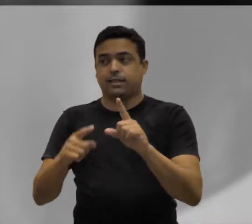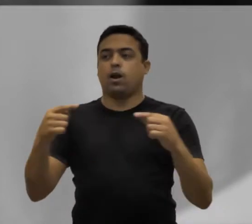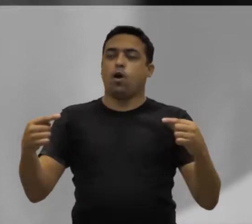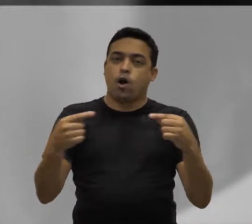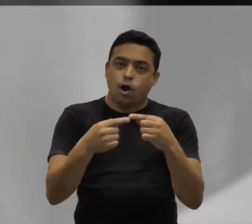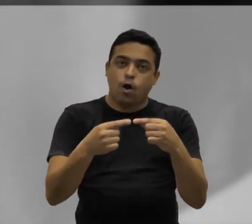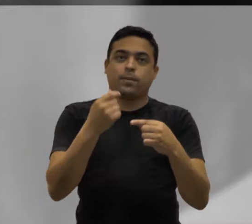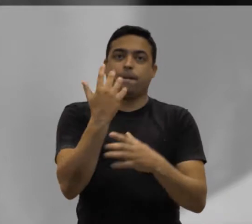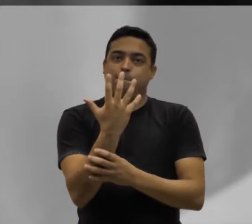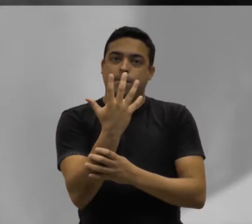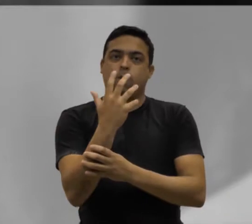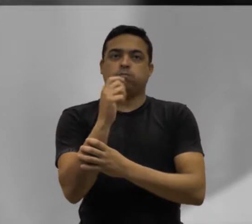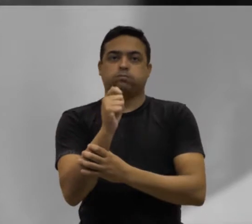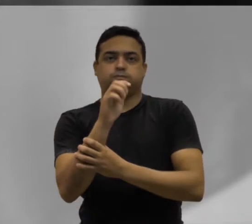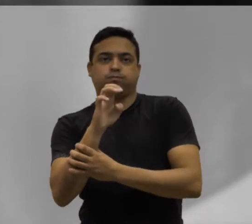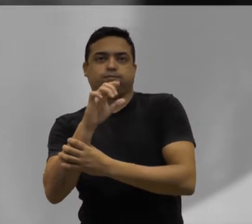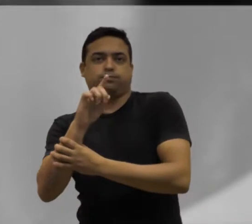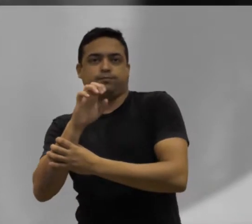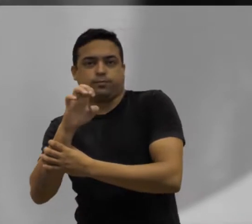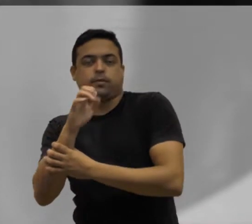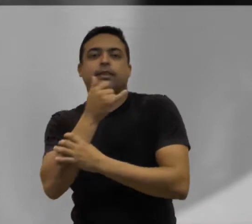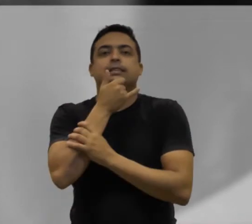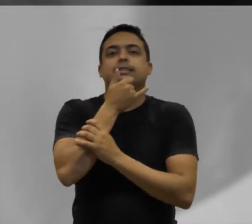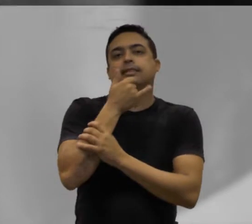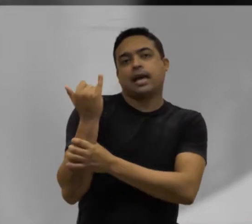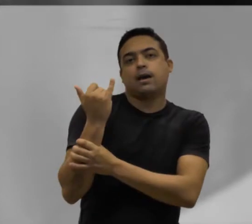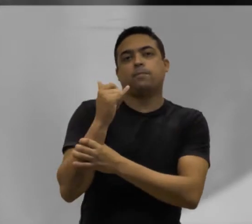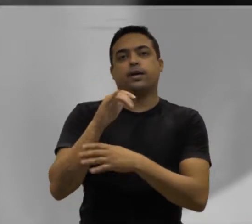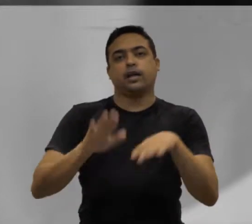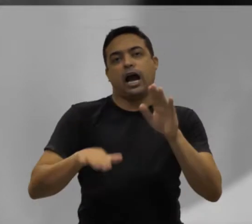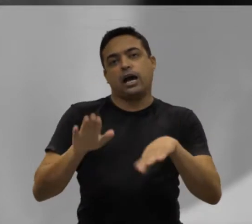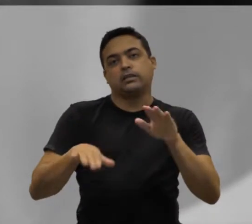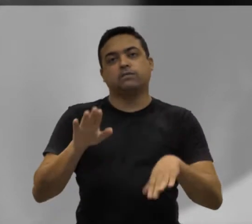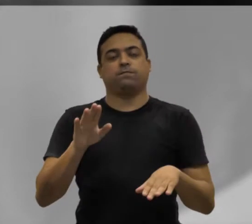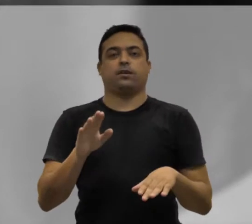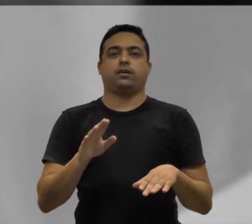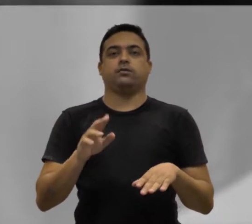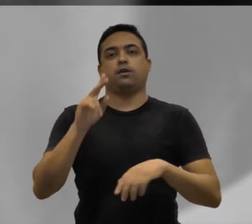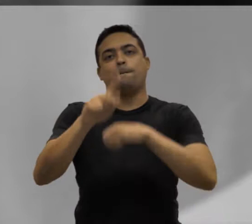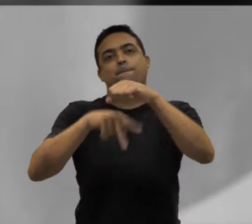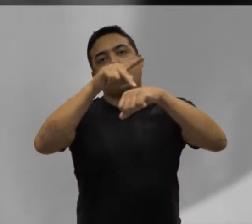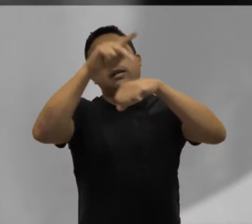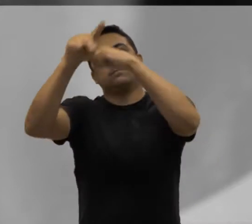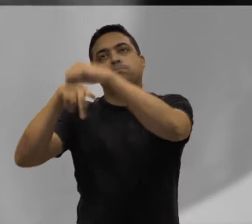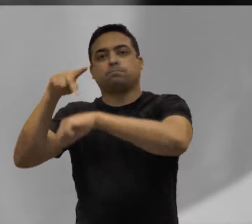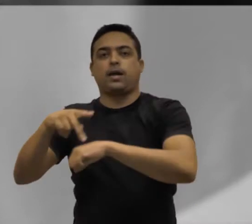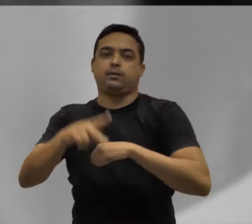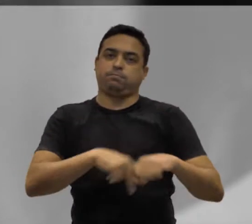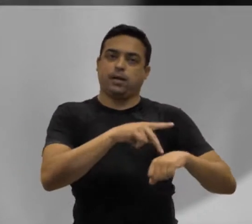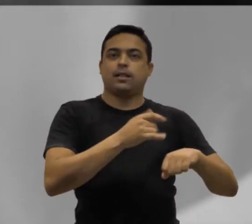corresponde a uma determinada posição da mão. Existem variações posturais nos dedos em diferentes países.